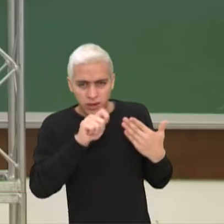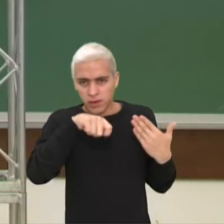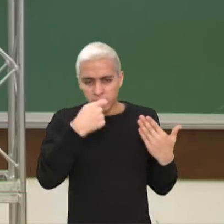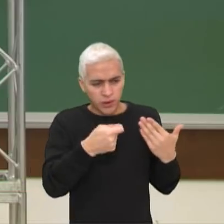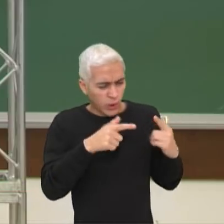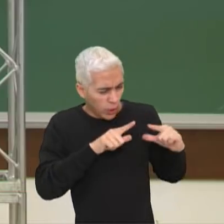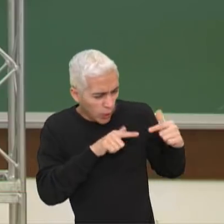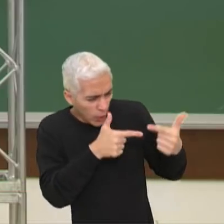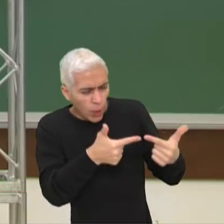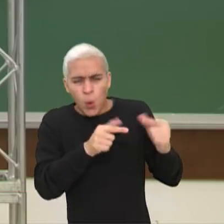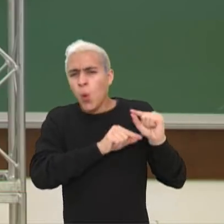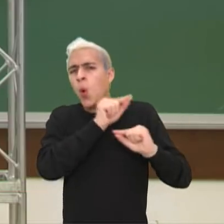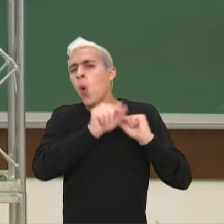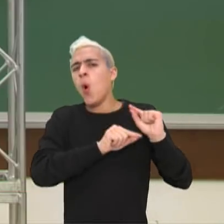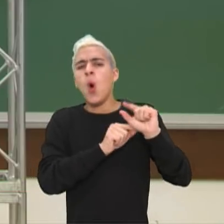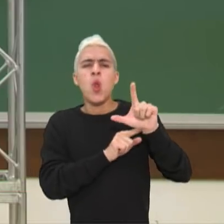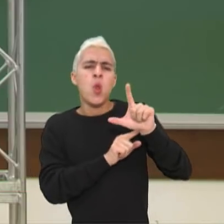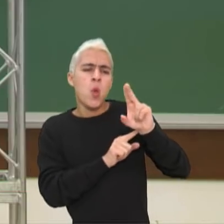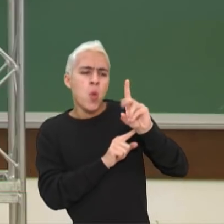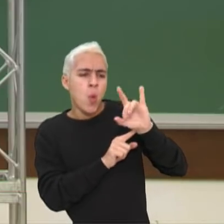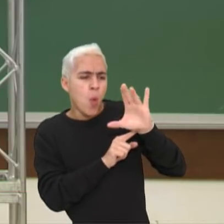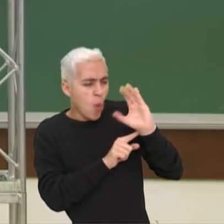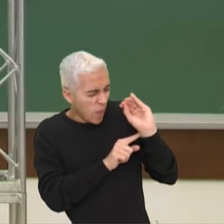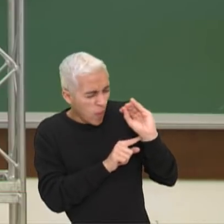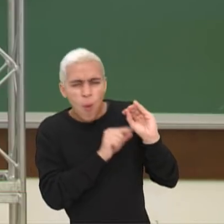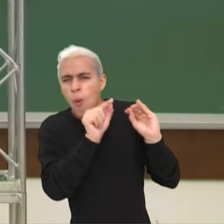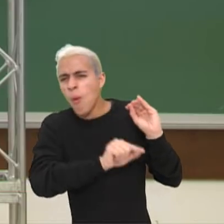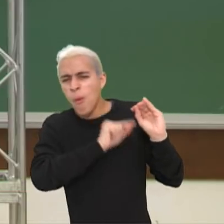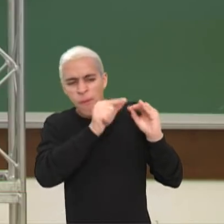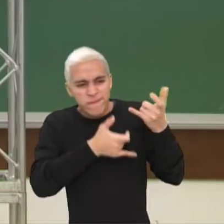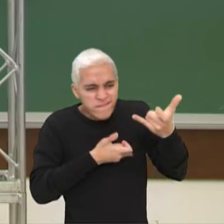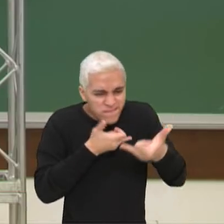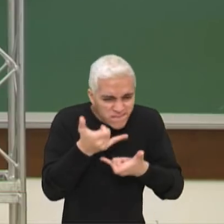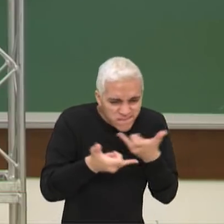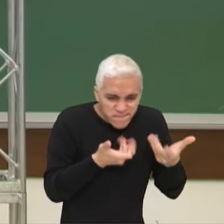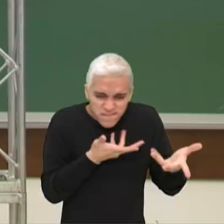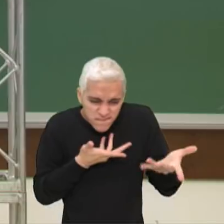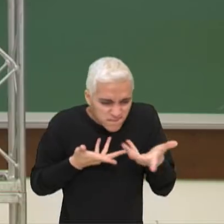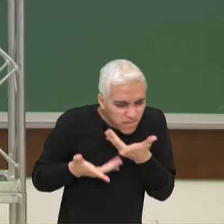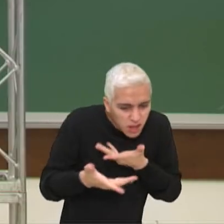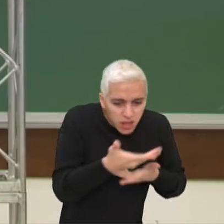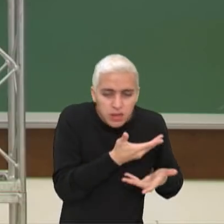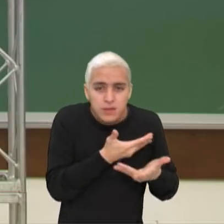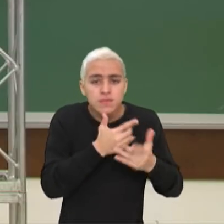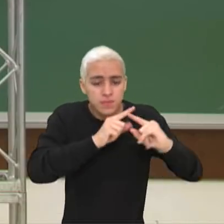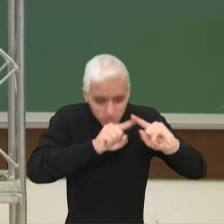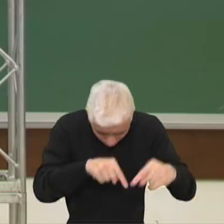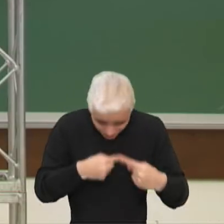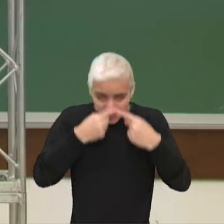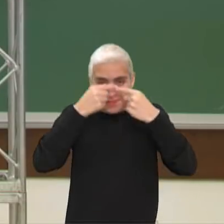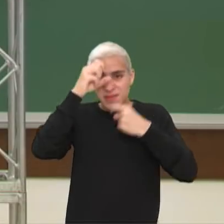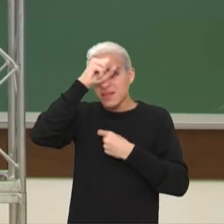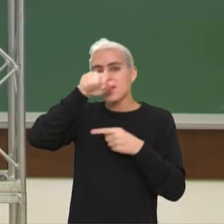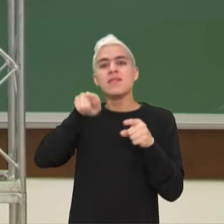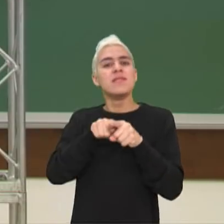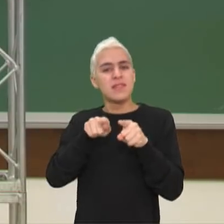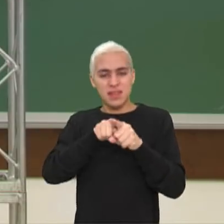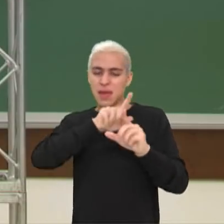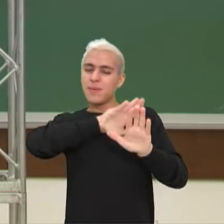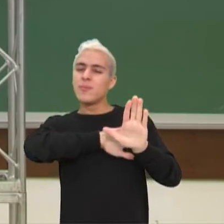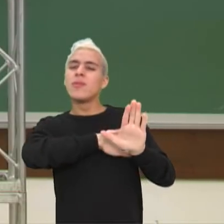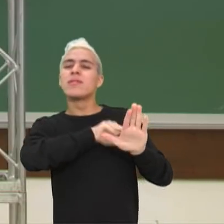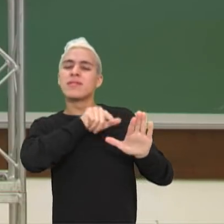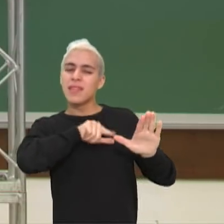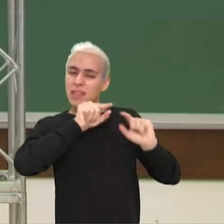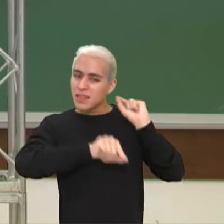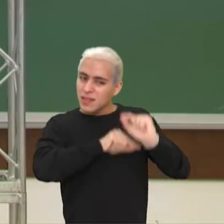é sobre o lúdico, né? A gente está participando, a gente está praticando um jogo como lúdico, mas a gente está aprendendo algo por trás daquele jogo.